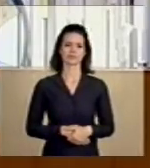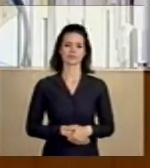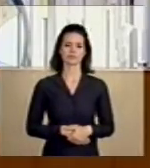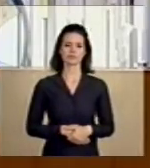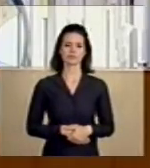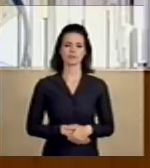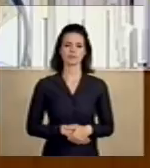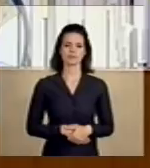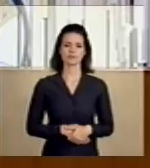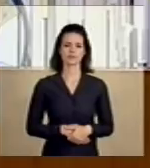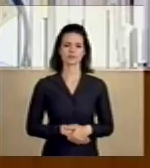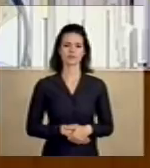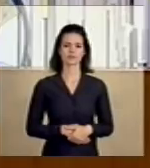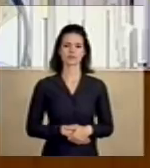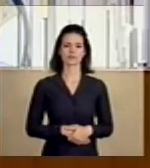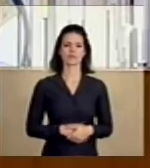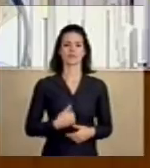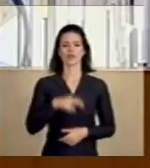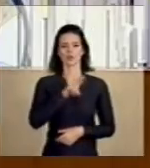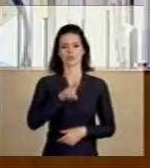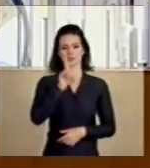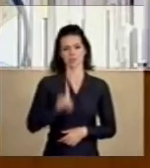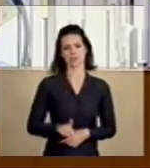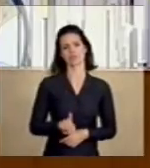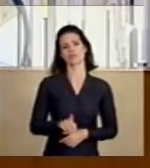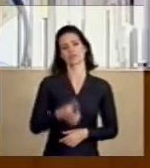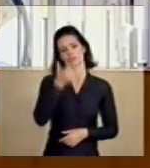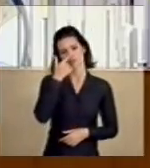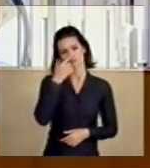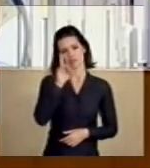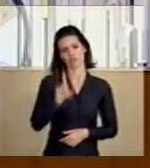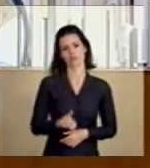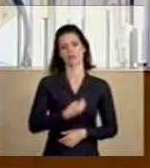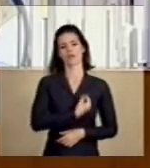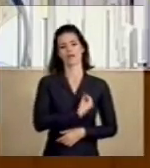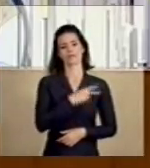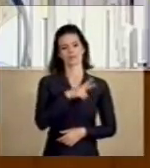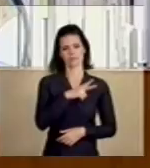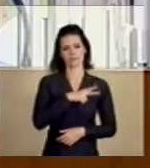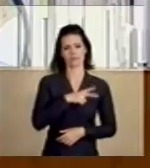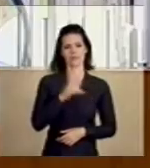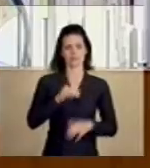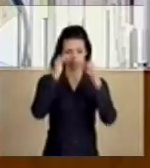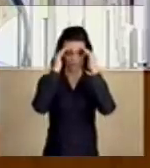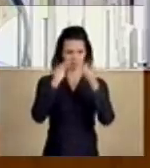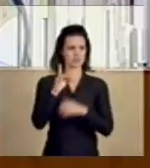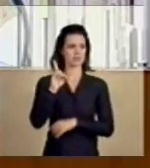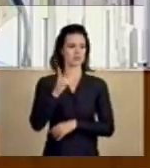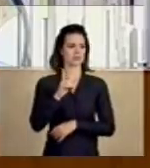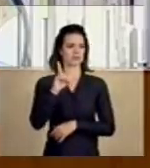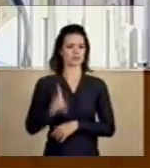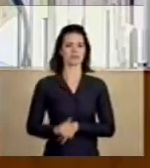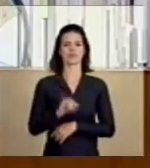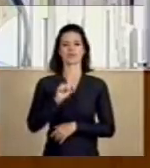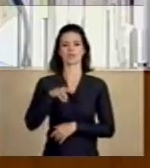fundamentos jurídicos, o direito à dignidade, o direito à intimidade, o direito à vida privada, o direito à honra, o direito à imagem, tal